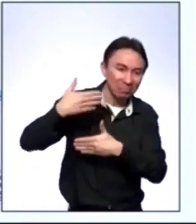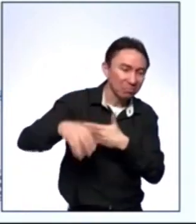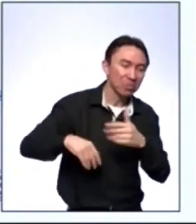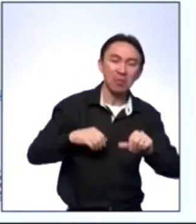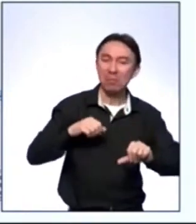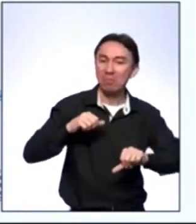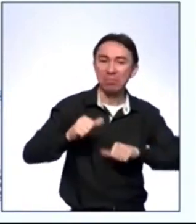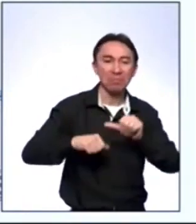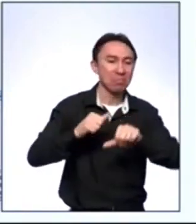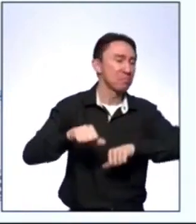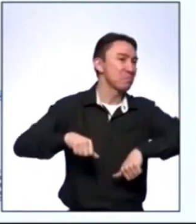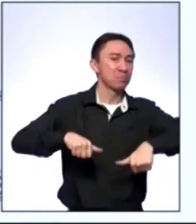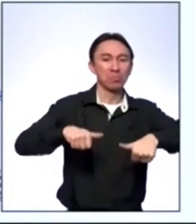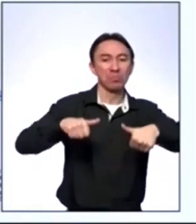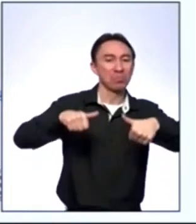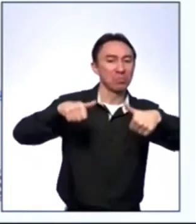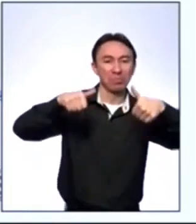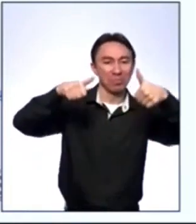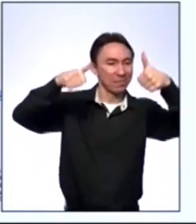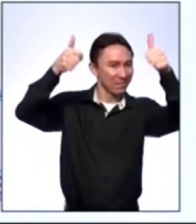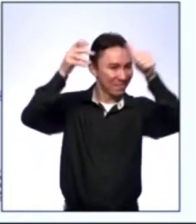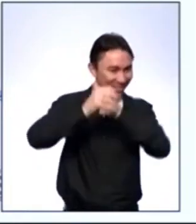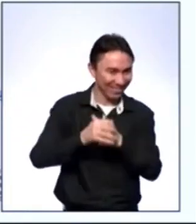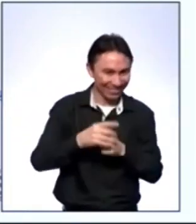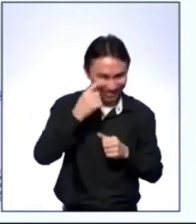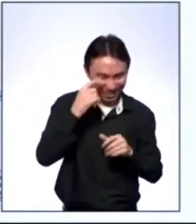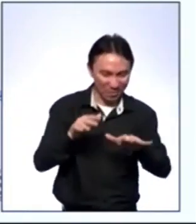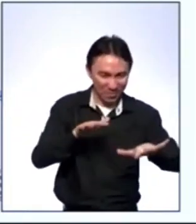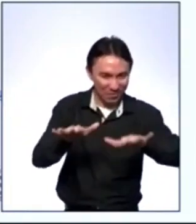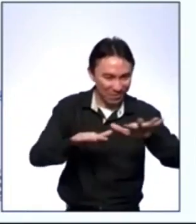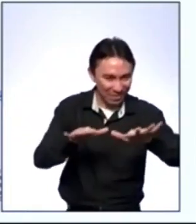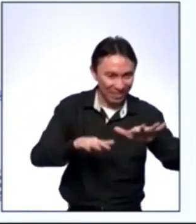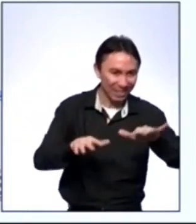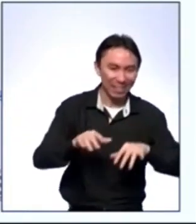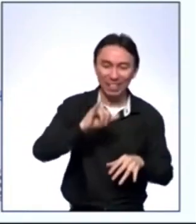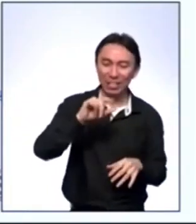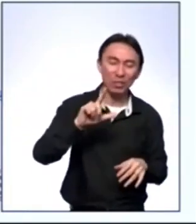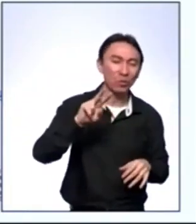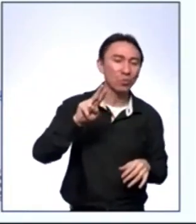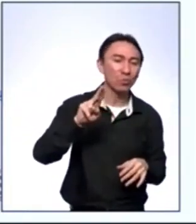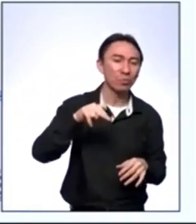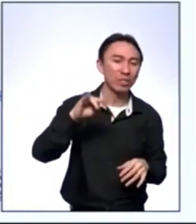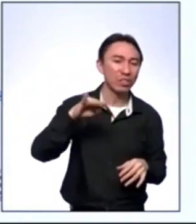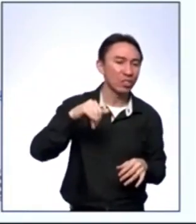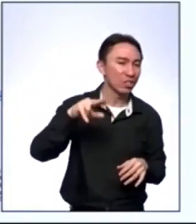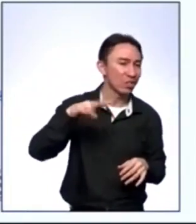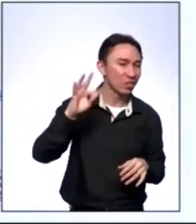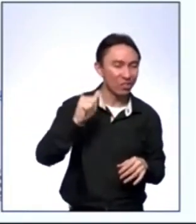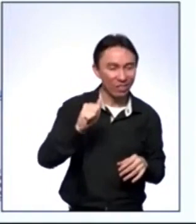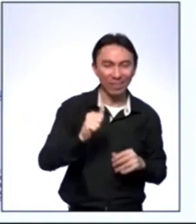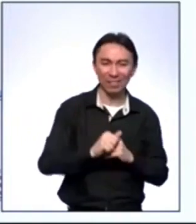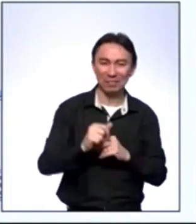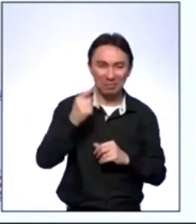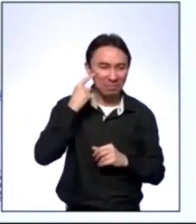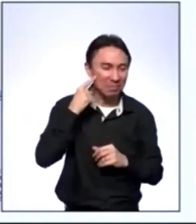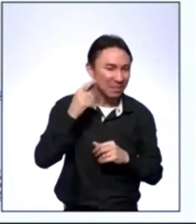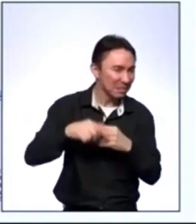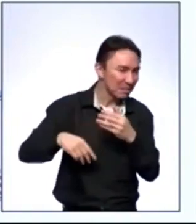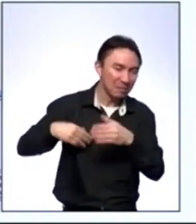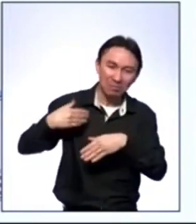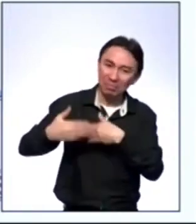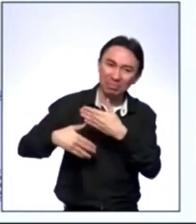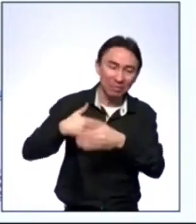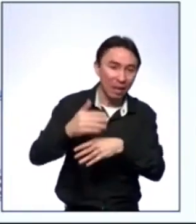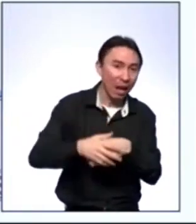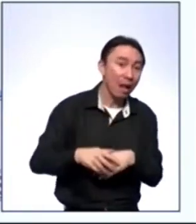Idade Contemporânea, movimento iluminista, né? A democracia liberal burguesa, constituída a partir das